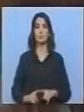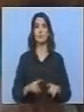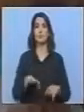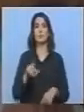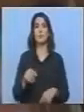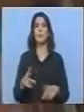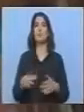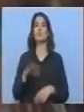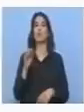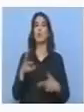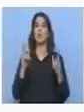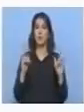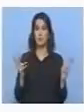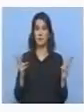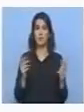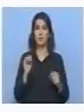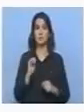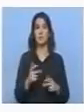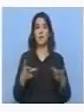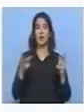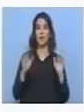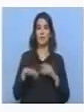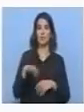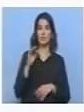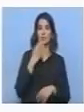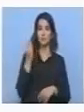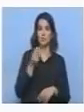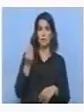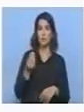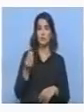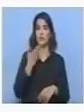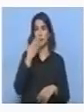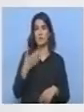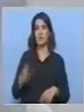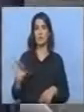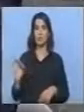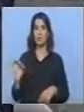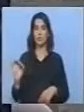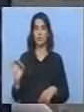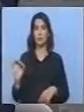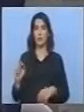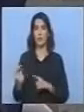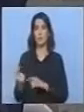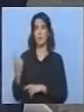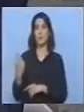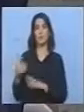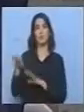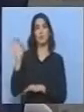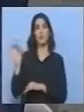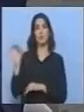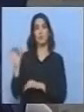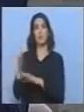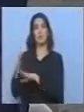da liberdade de escolha, seja a liberdade de escolha dos jovens aos seus 17, 18 anos, primeira escolha, primeiro acesso ao ensino